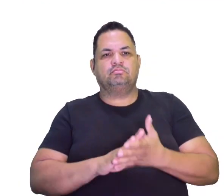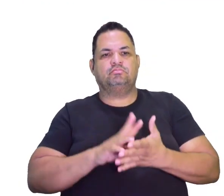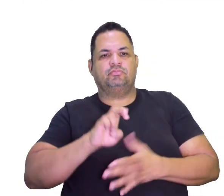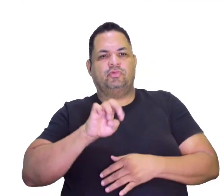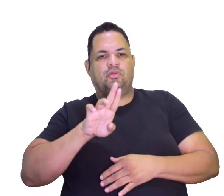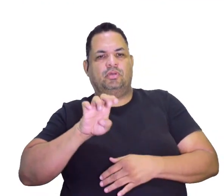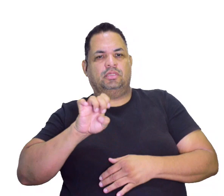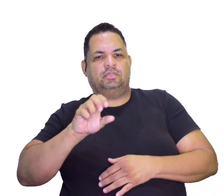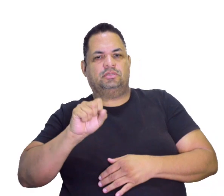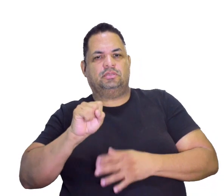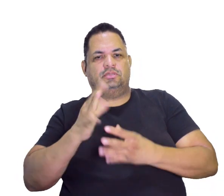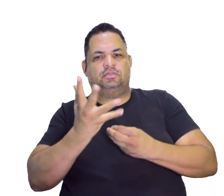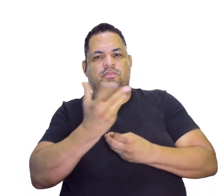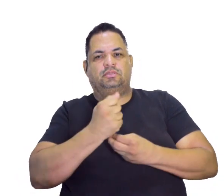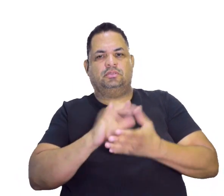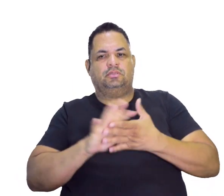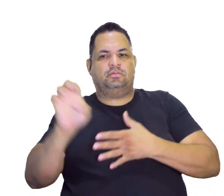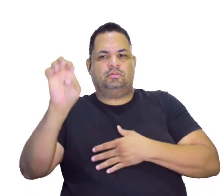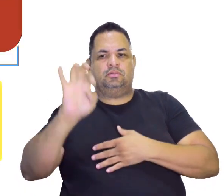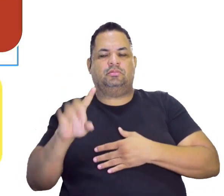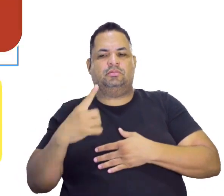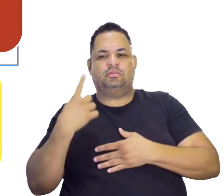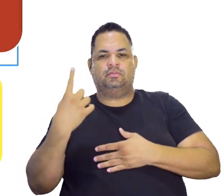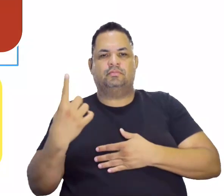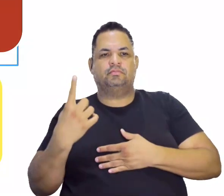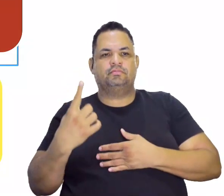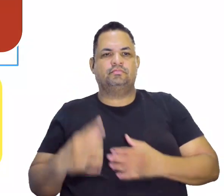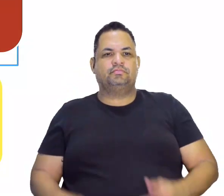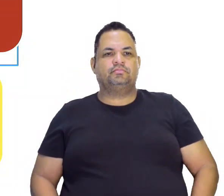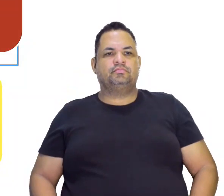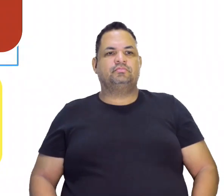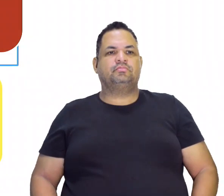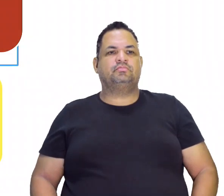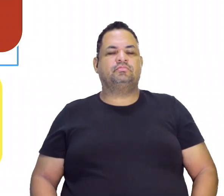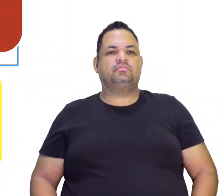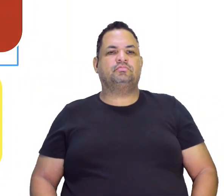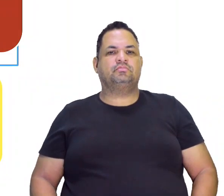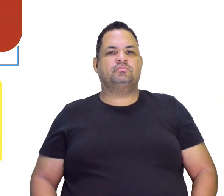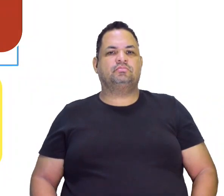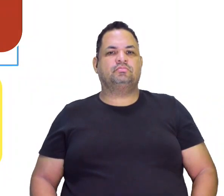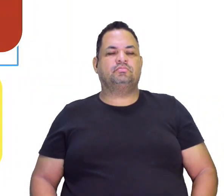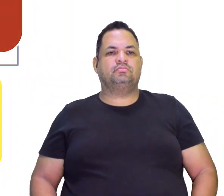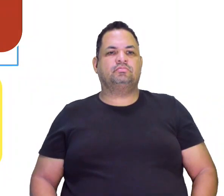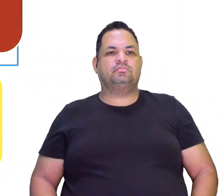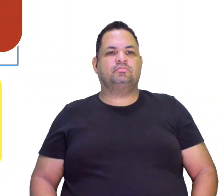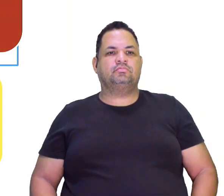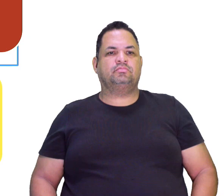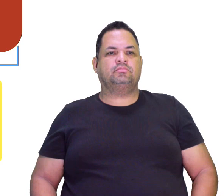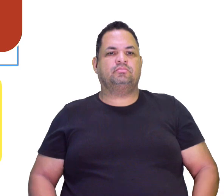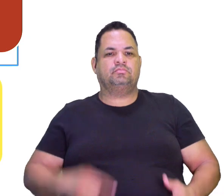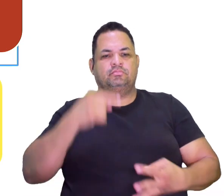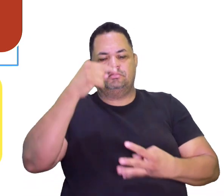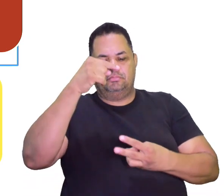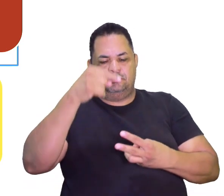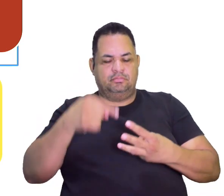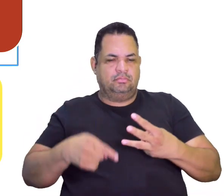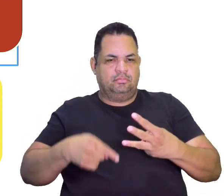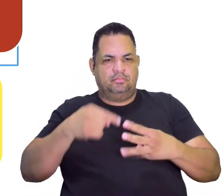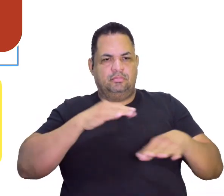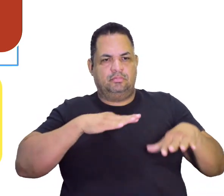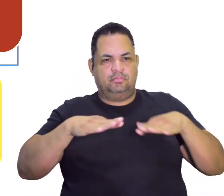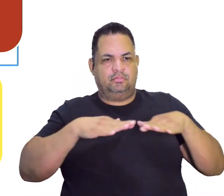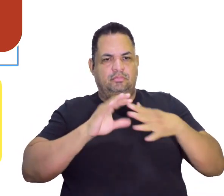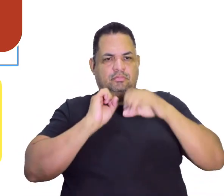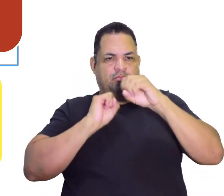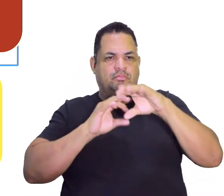Artísticas Europeias, parte 1. Vamos fazer aqui a nossa revisão, que é o seguinte: foram três movimentos abordados, né? O